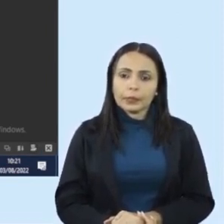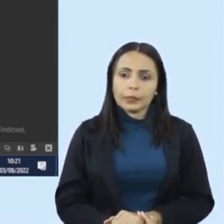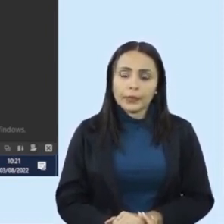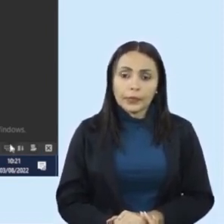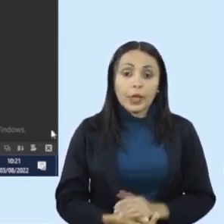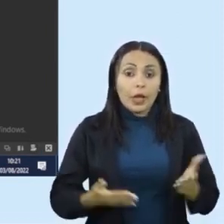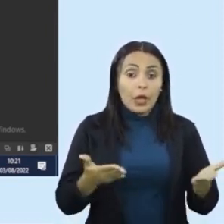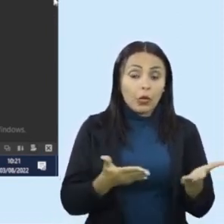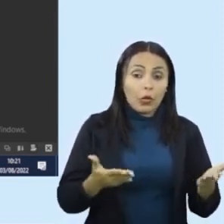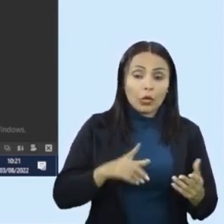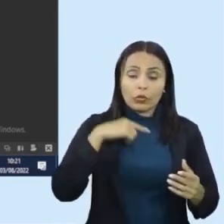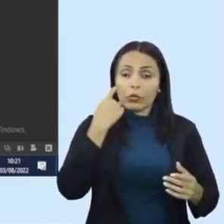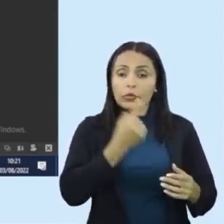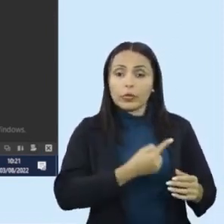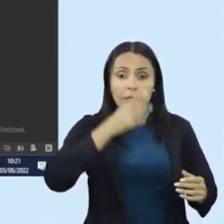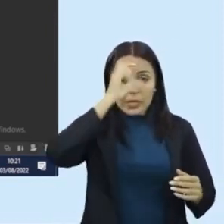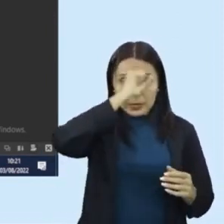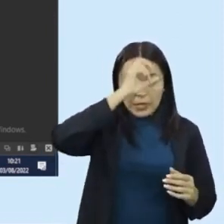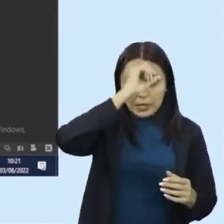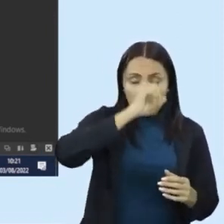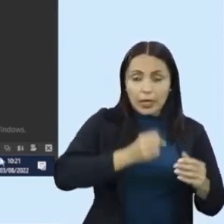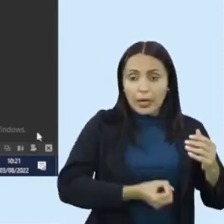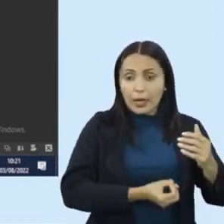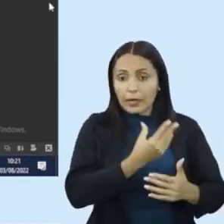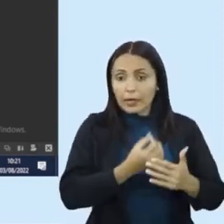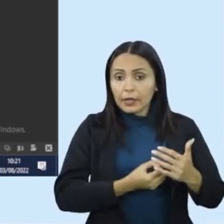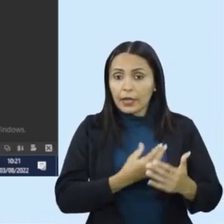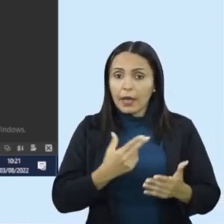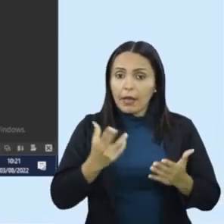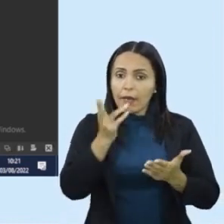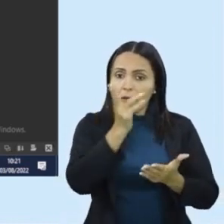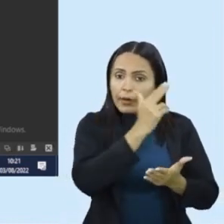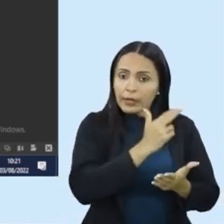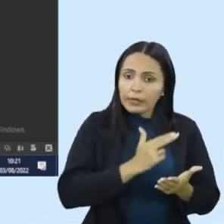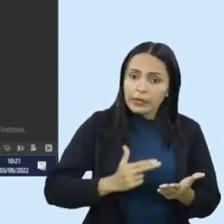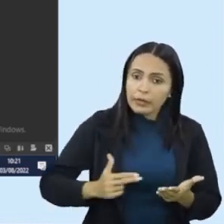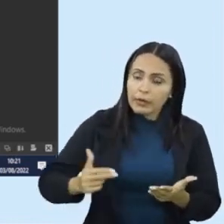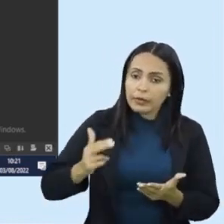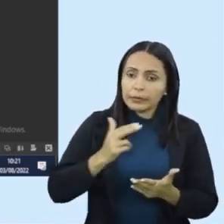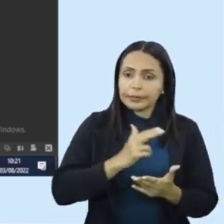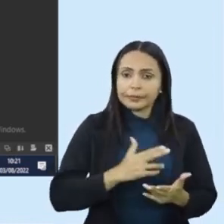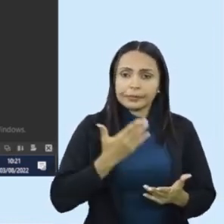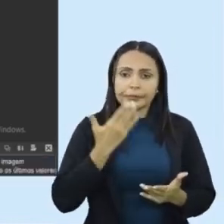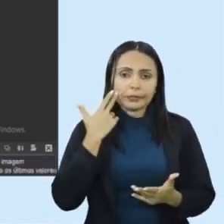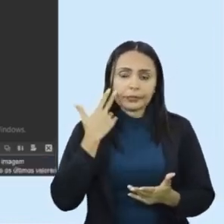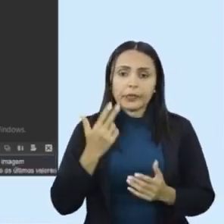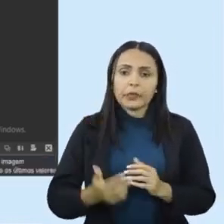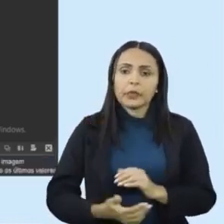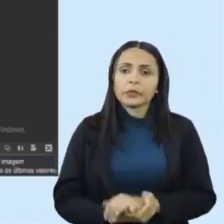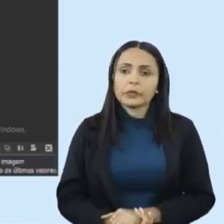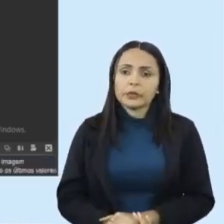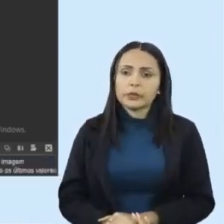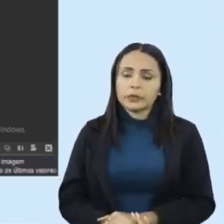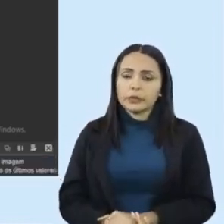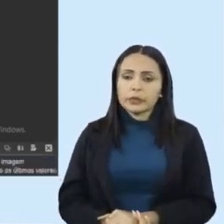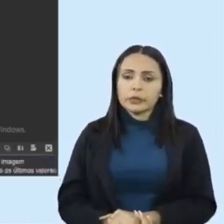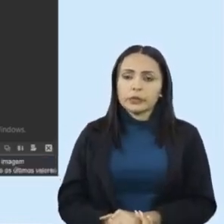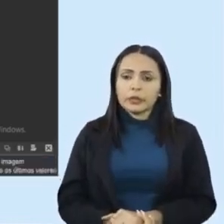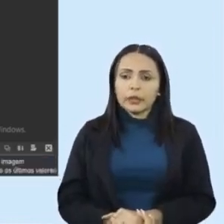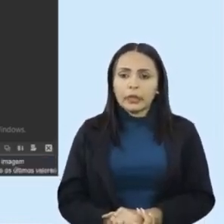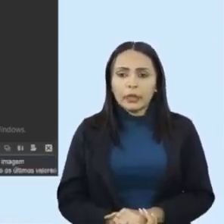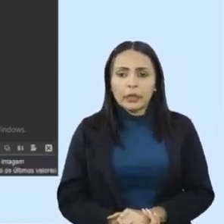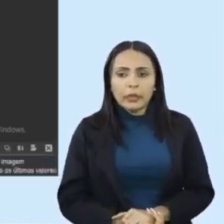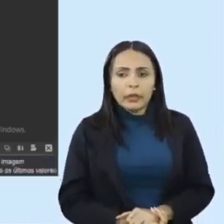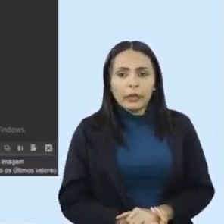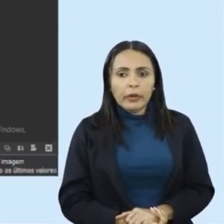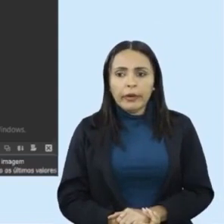Então, a gente agora vai aprender a criar a nossa camada aqui em criar nova camada, ou a gente